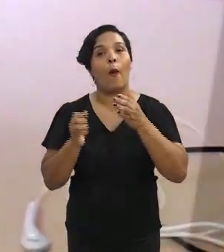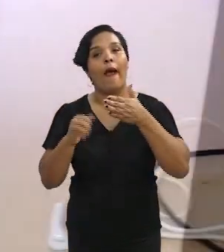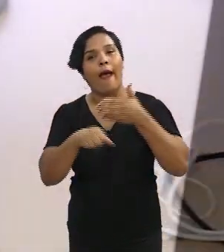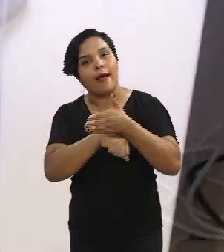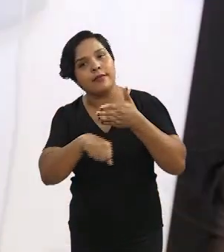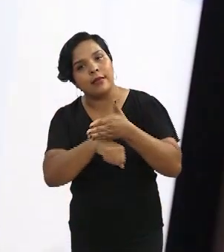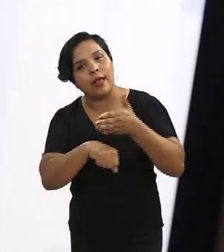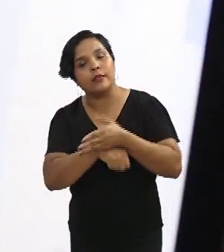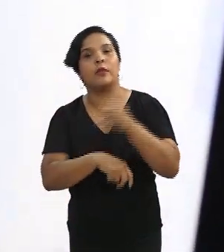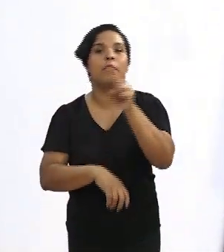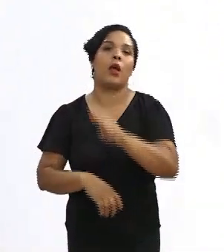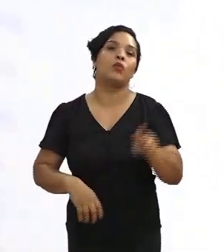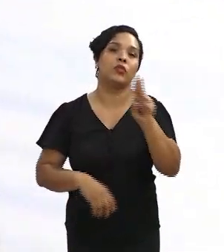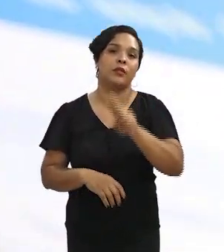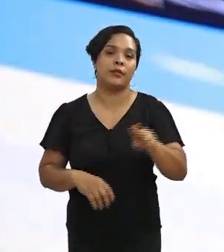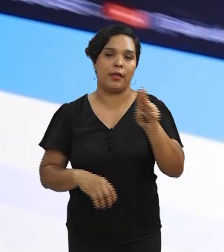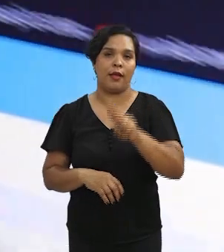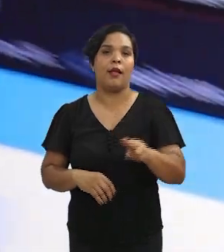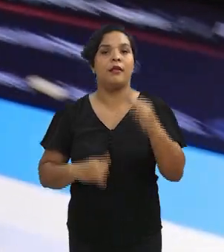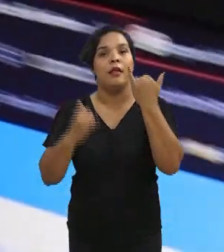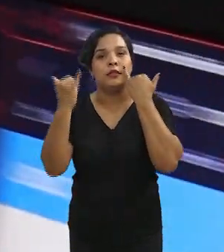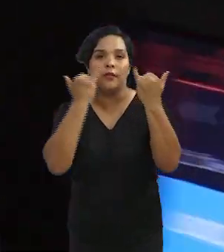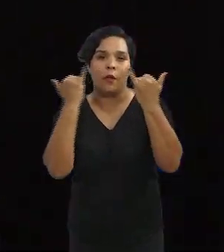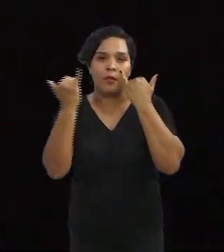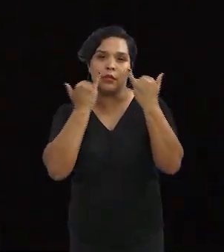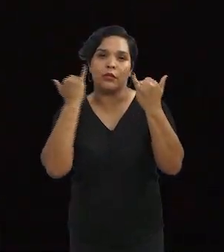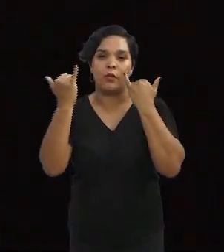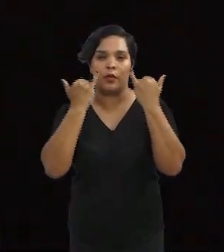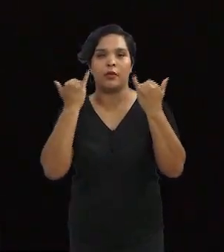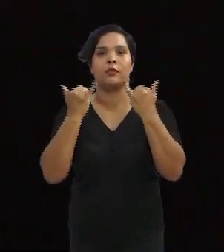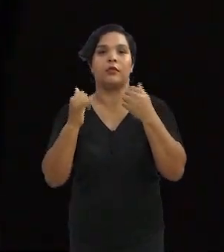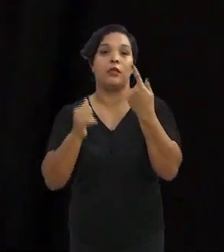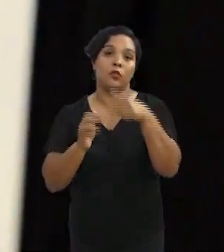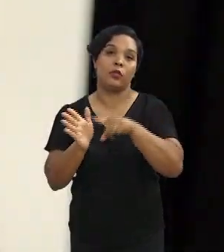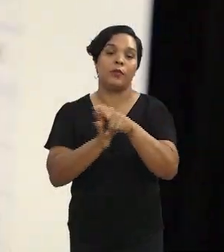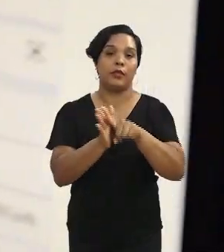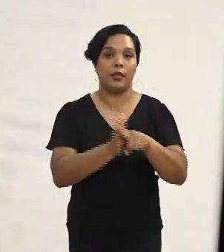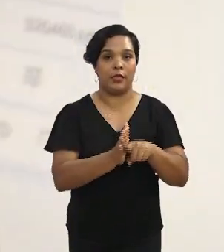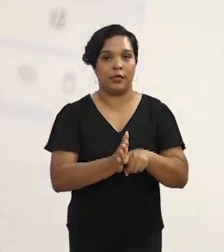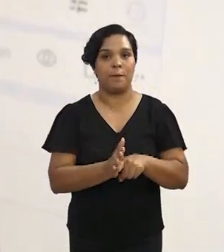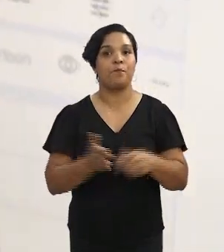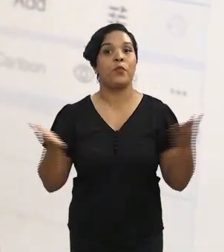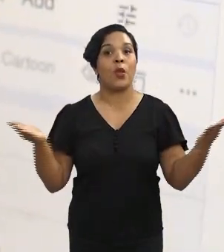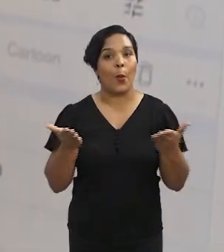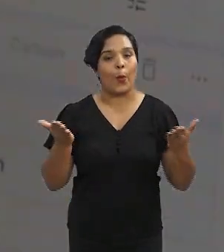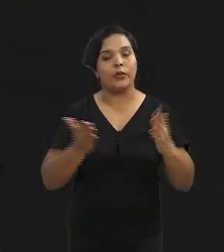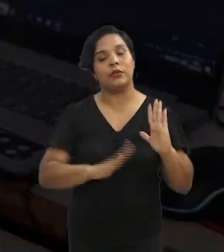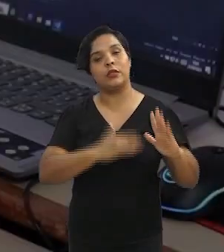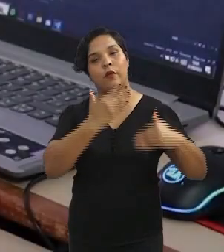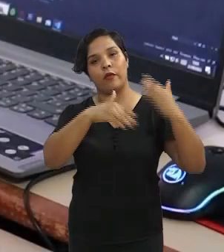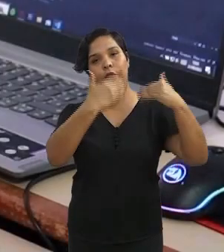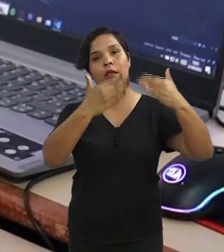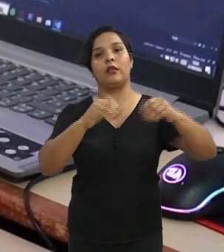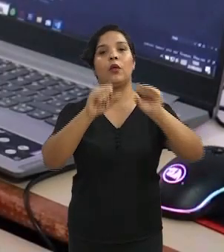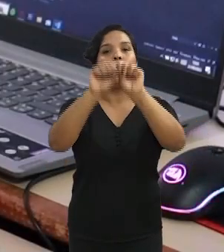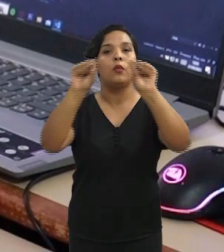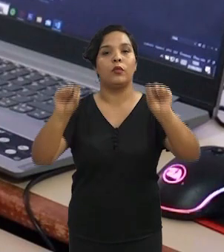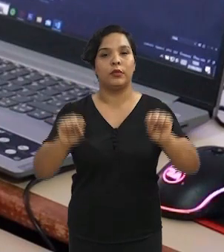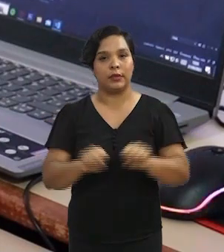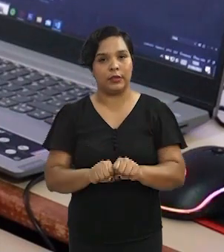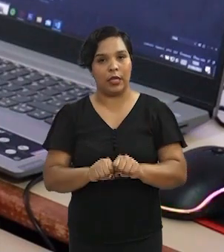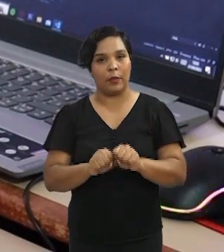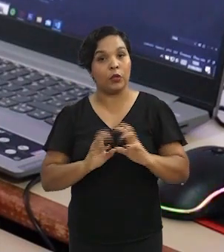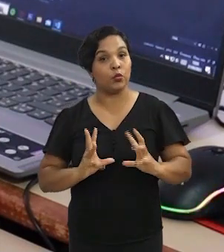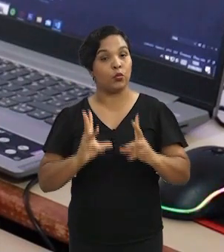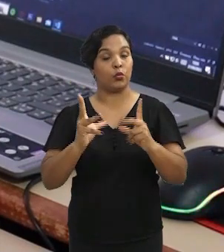terão o acesso aí para utilizar essas informações, né, em suas pesquisas. Hoje a gente está desenvolvendo